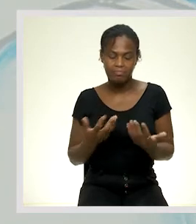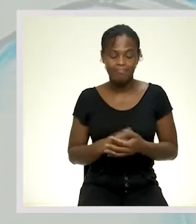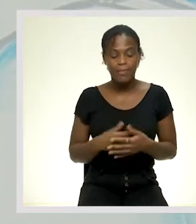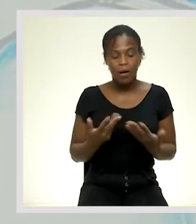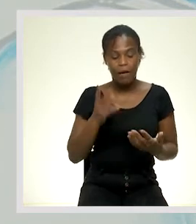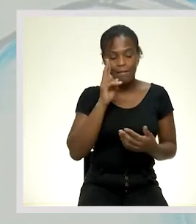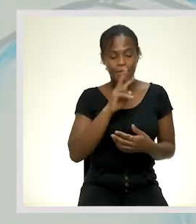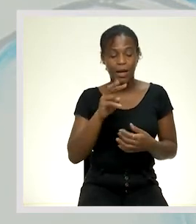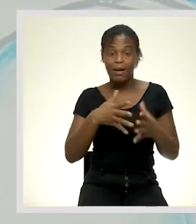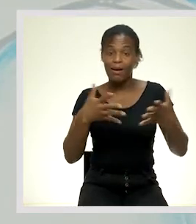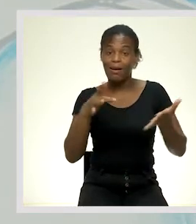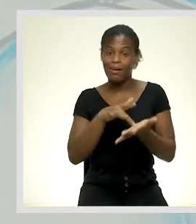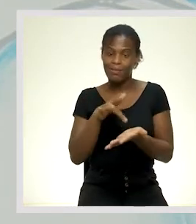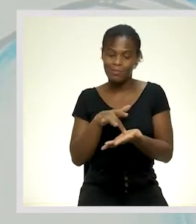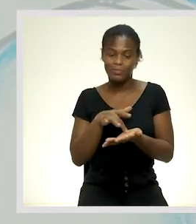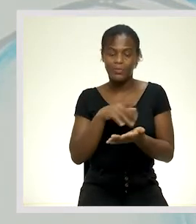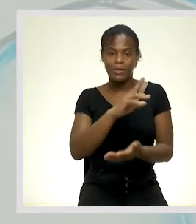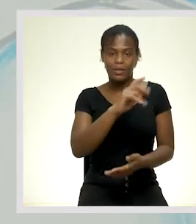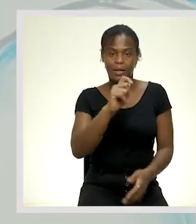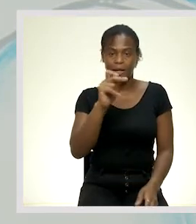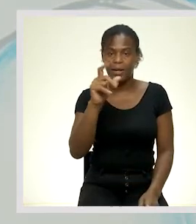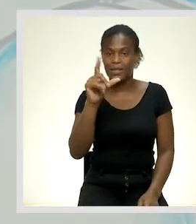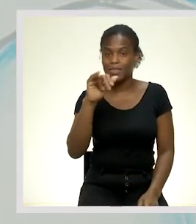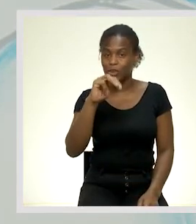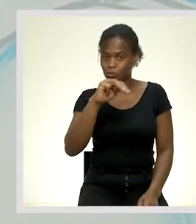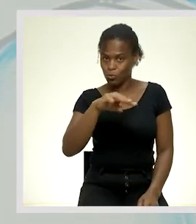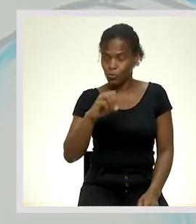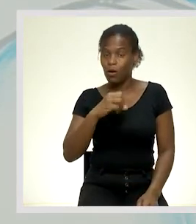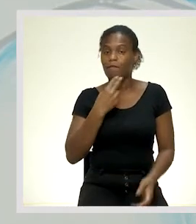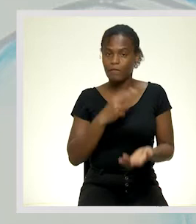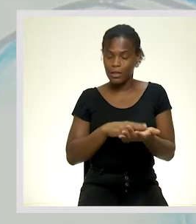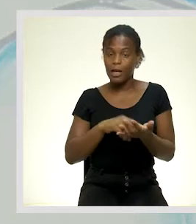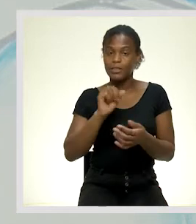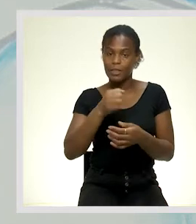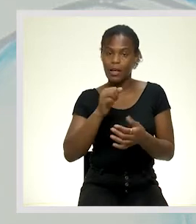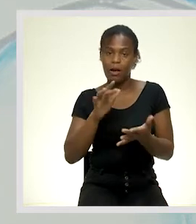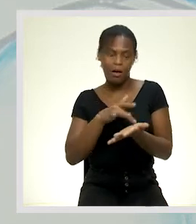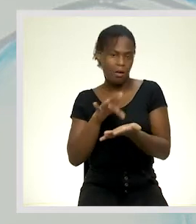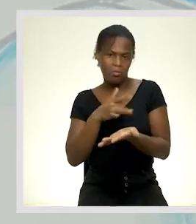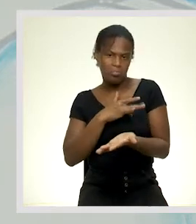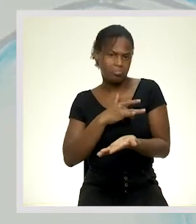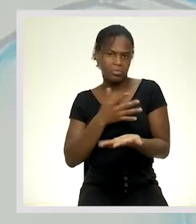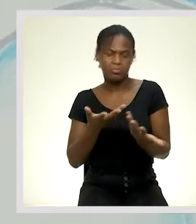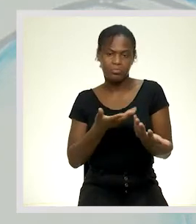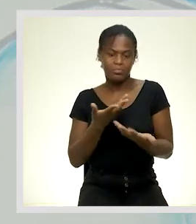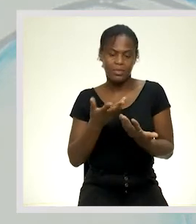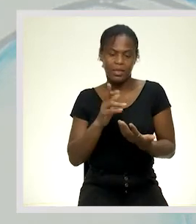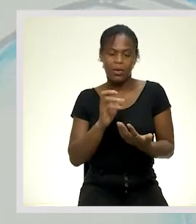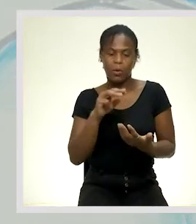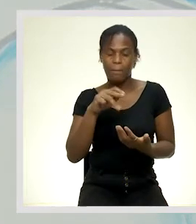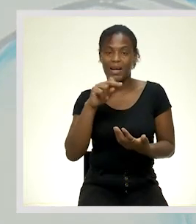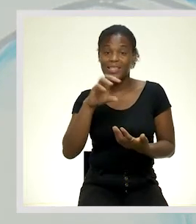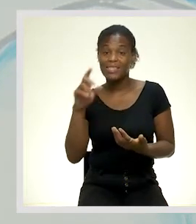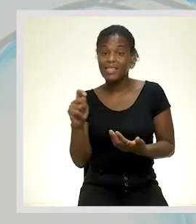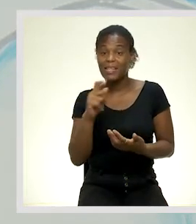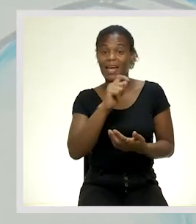Vamos ver que as grandes obras do realismo, de facto, são romances, nomeadamente os romances de Eça